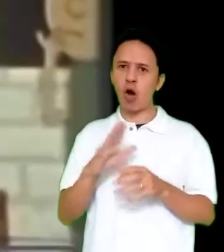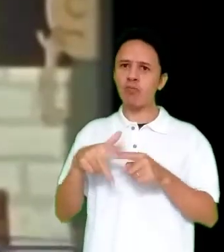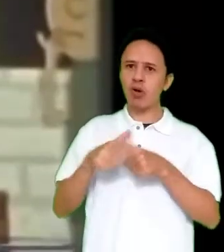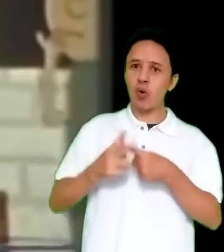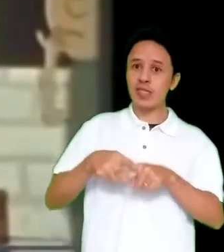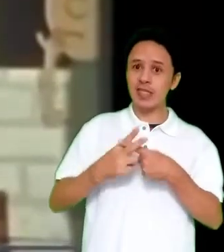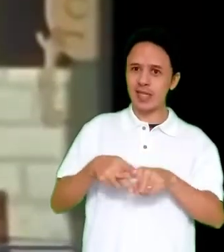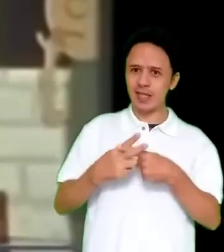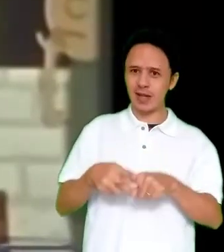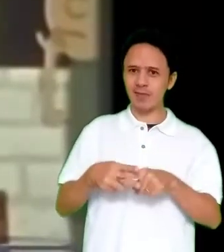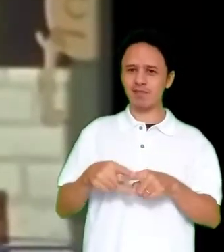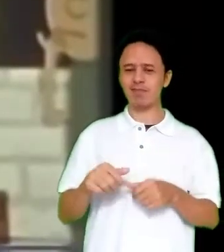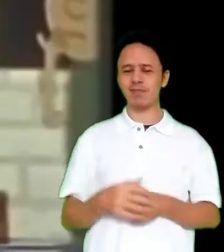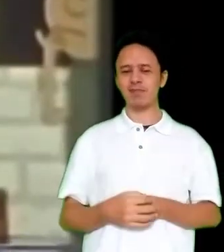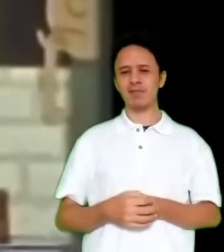para conserto.